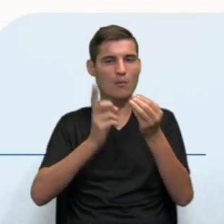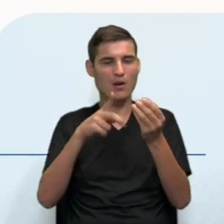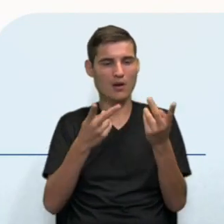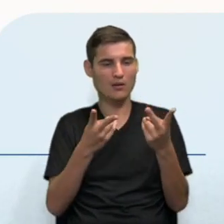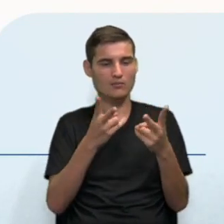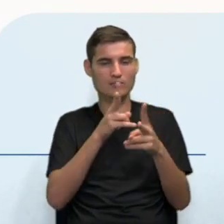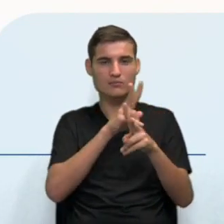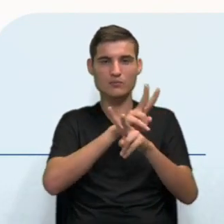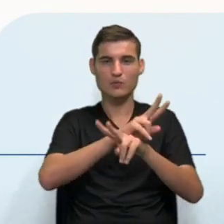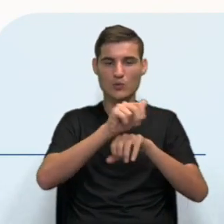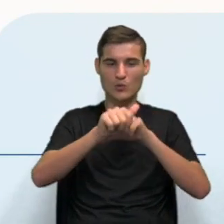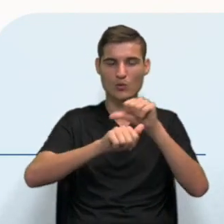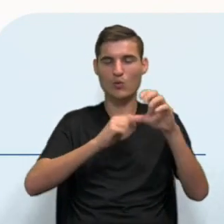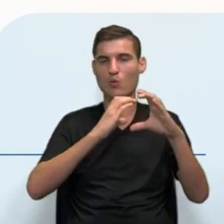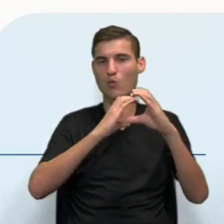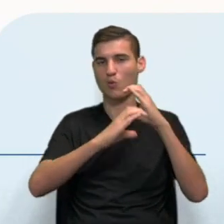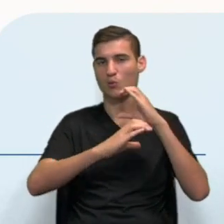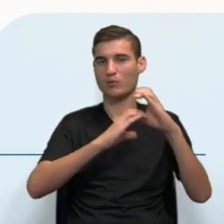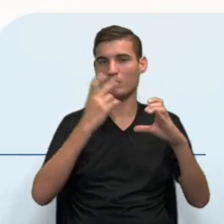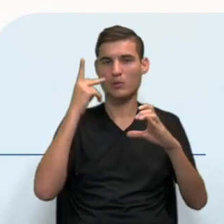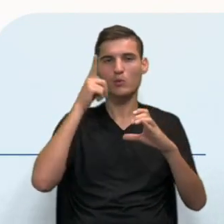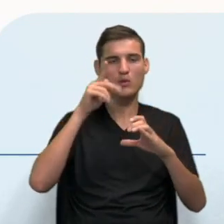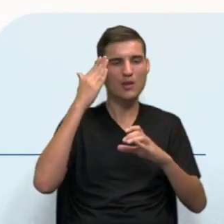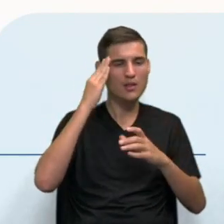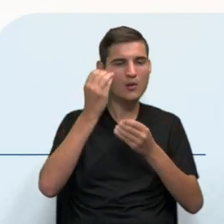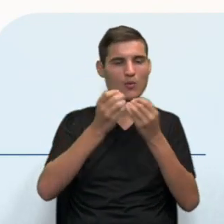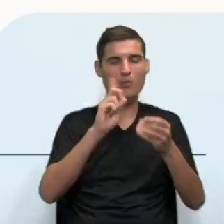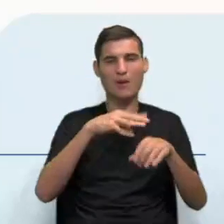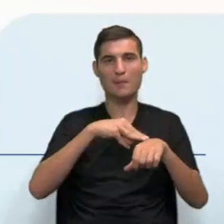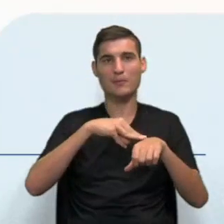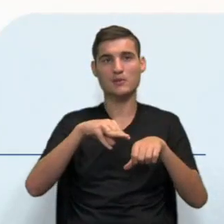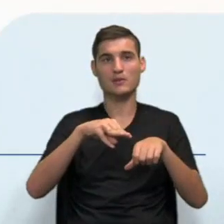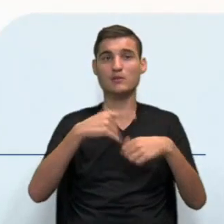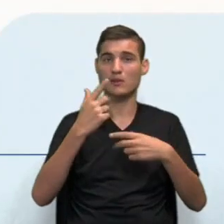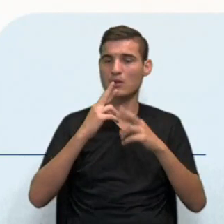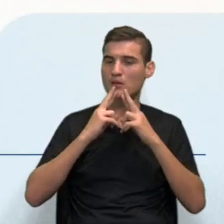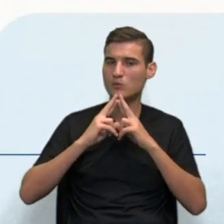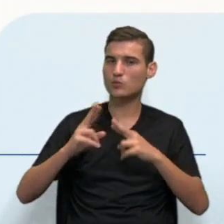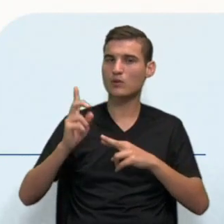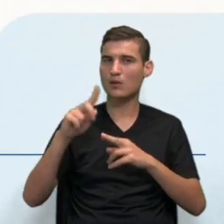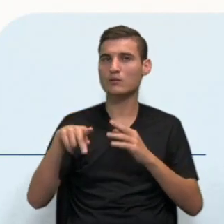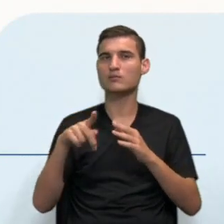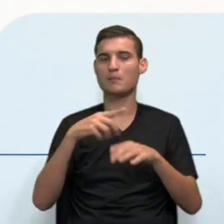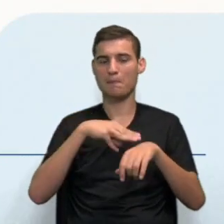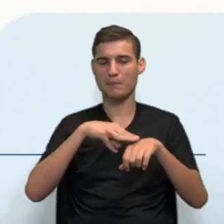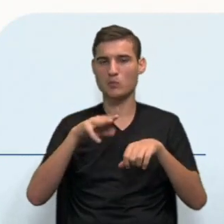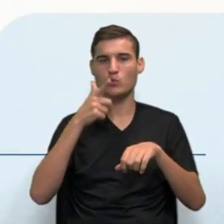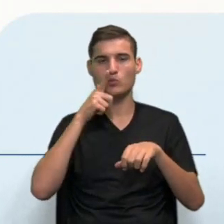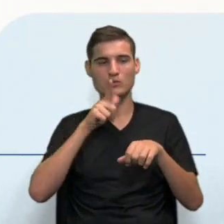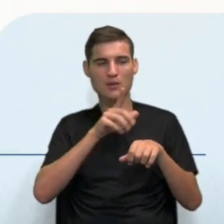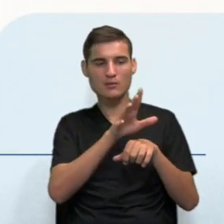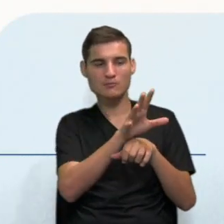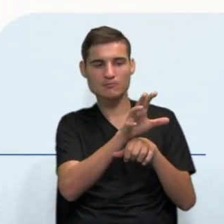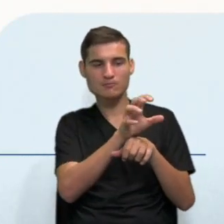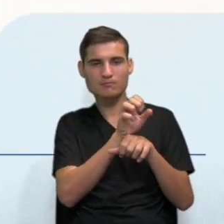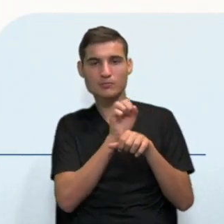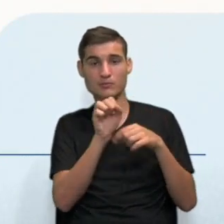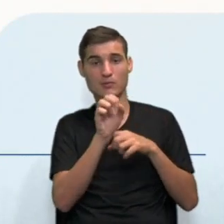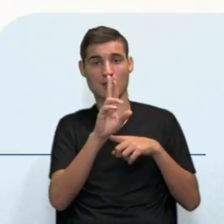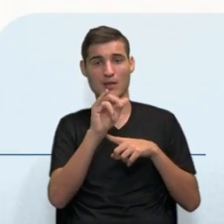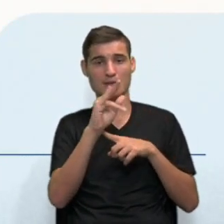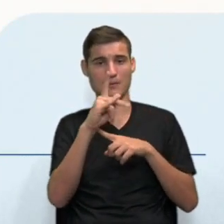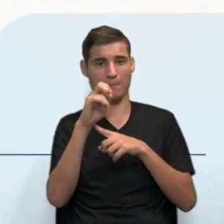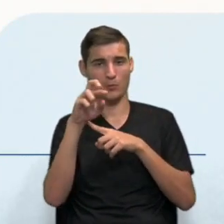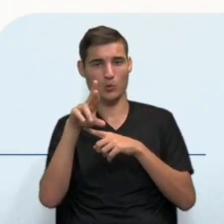aí da comunicação. E qual que é o resultado? O resultado é que essa mensagem ela foi recuperada no receptor. E graças